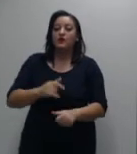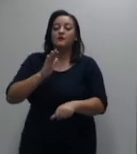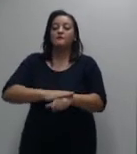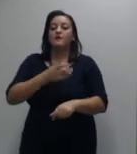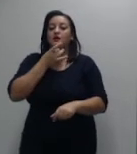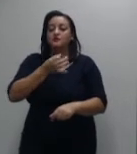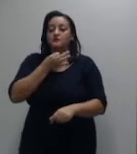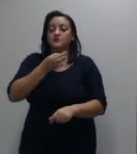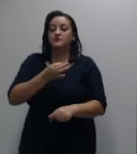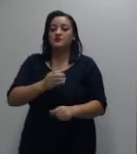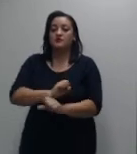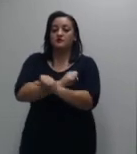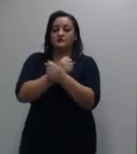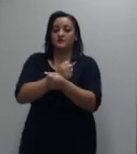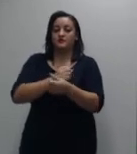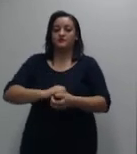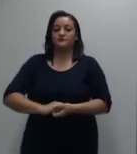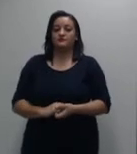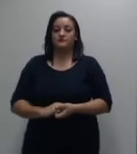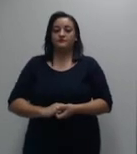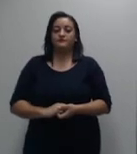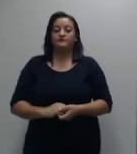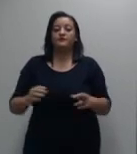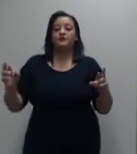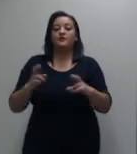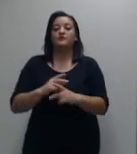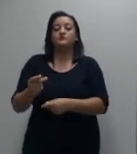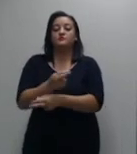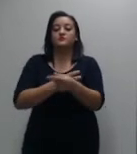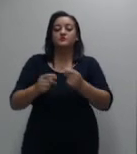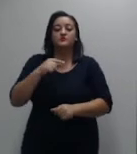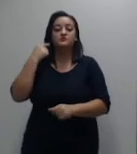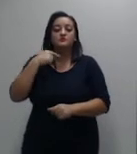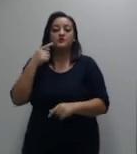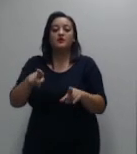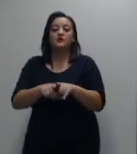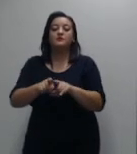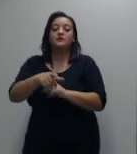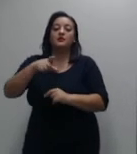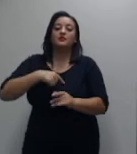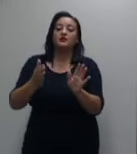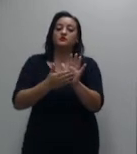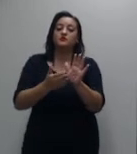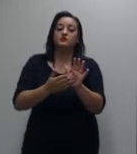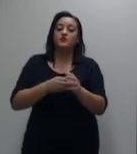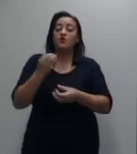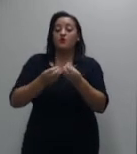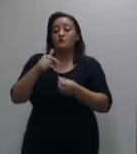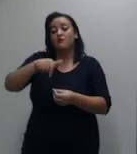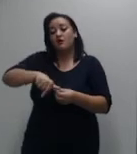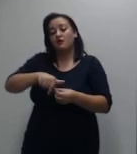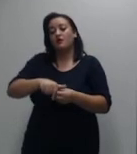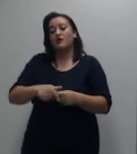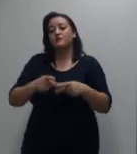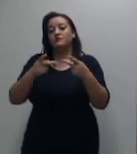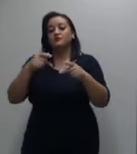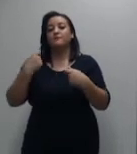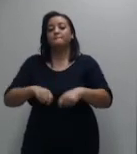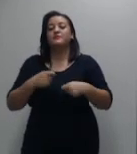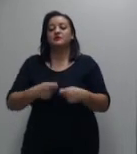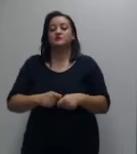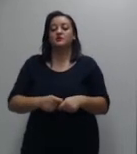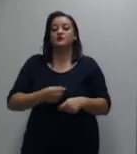da defesa e o pau cantou os horários roupa que está havendo contestação no caso o vencido deverá